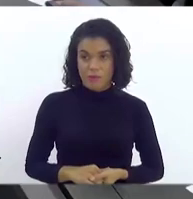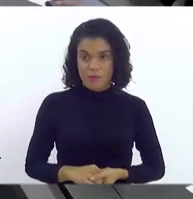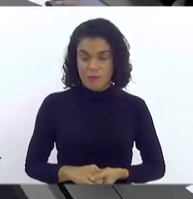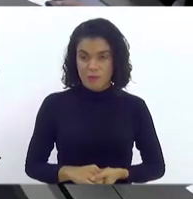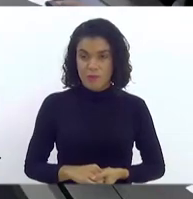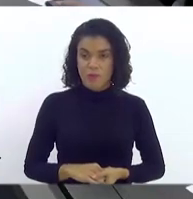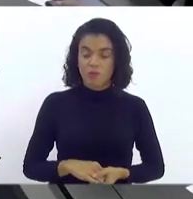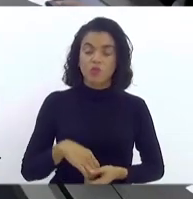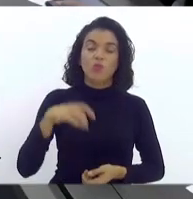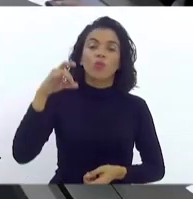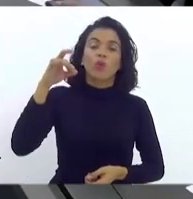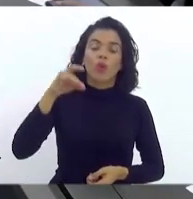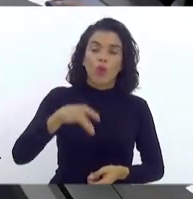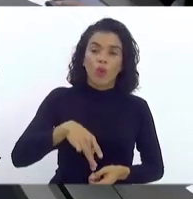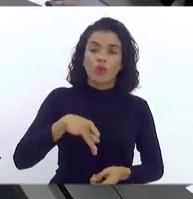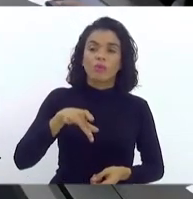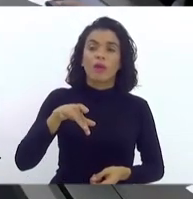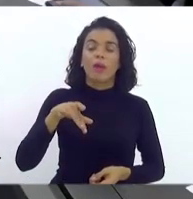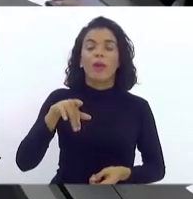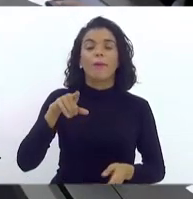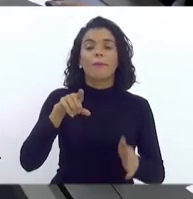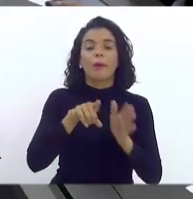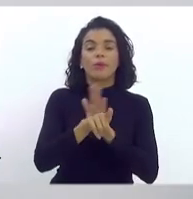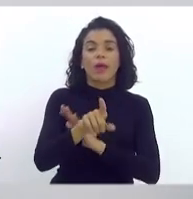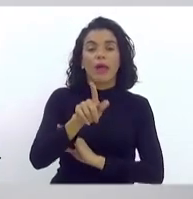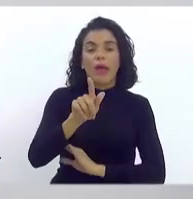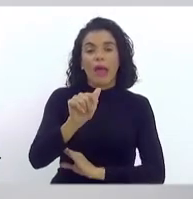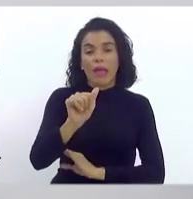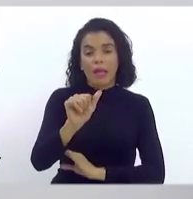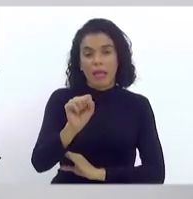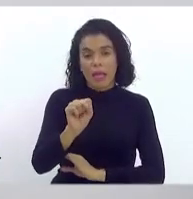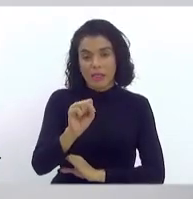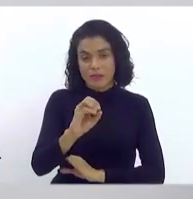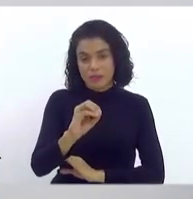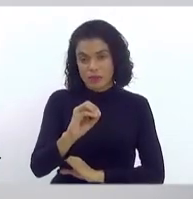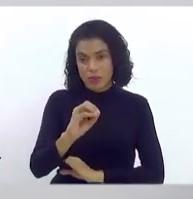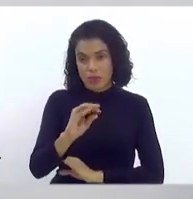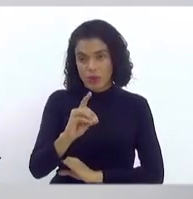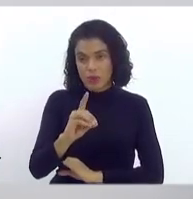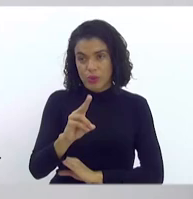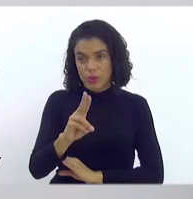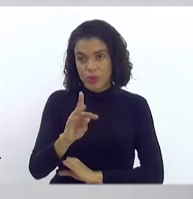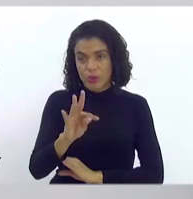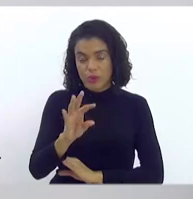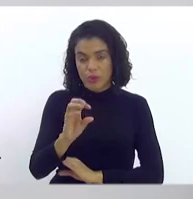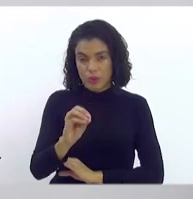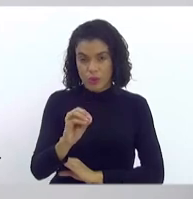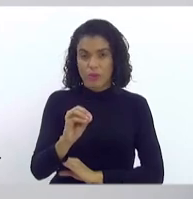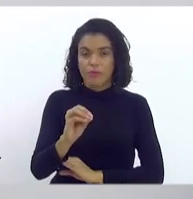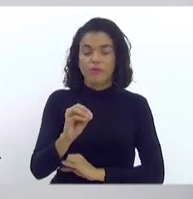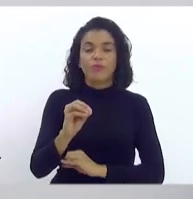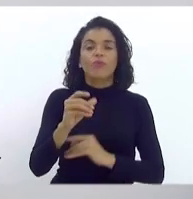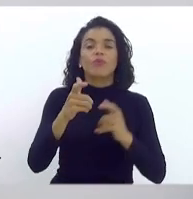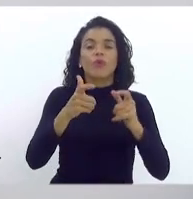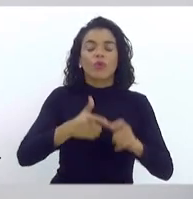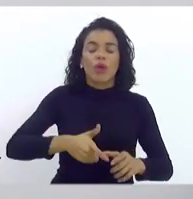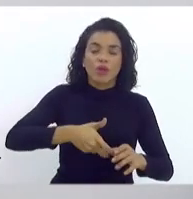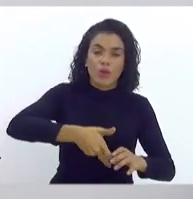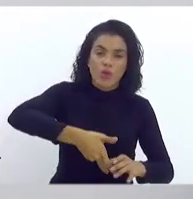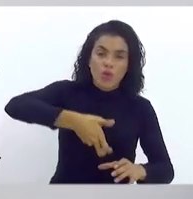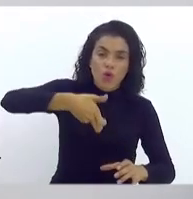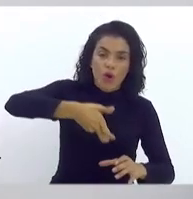E a última questão é com relação aos gasodutos virtuais, que para a gente que é leigo também fica um pouquinho mais difícil de